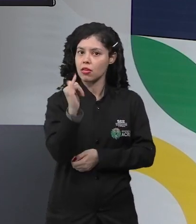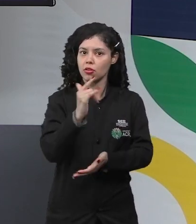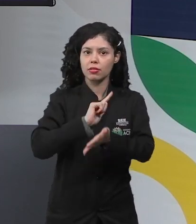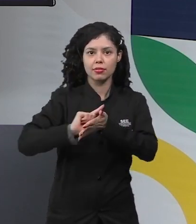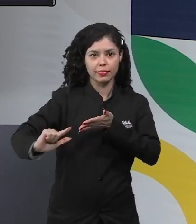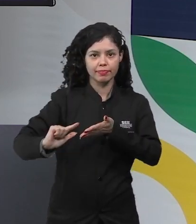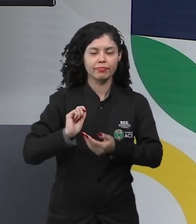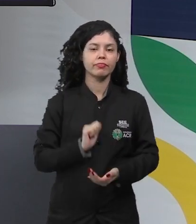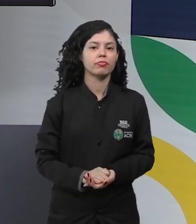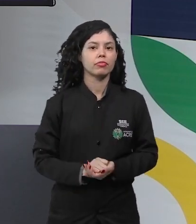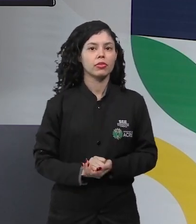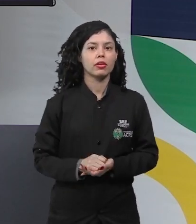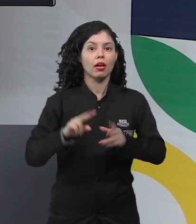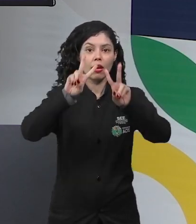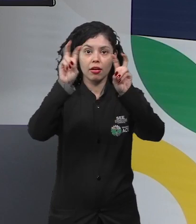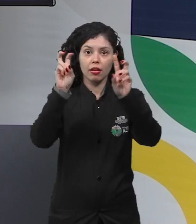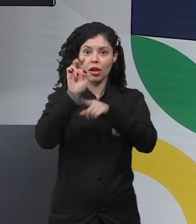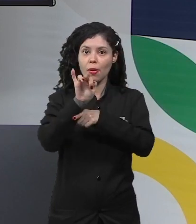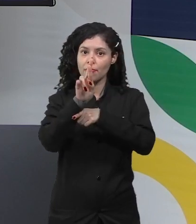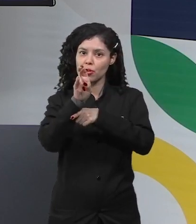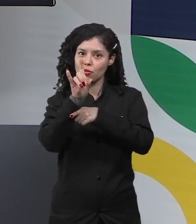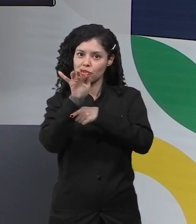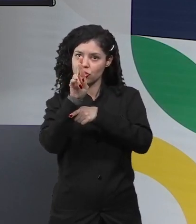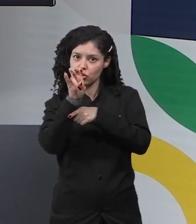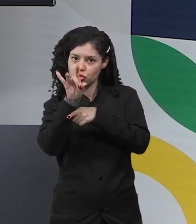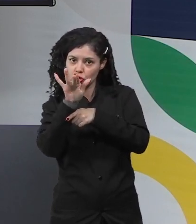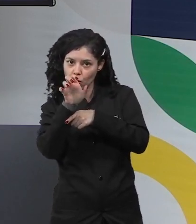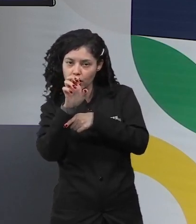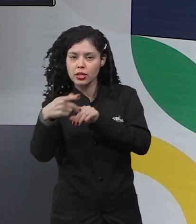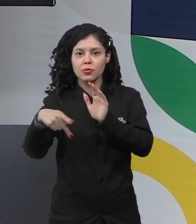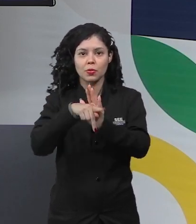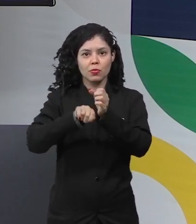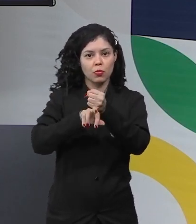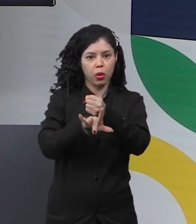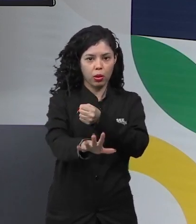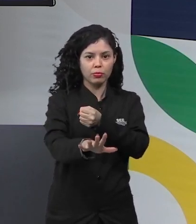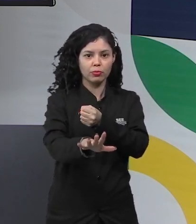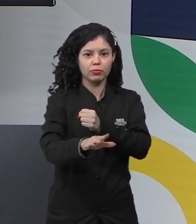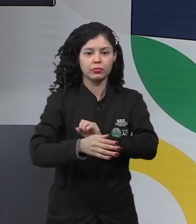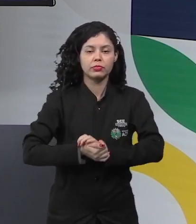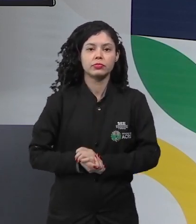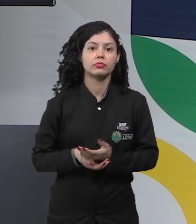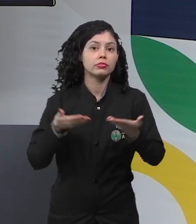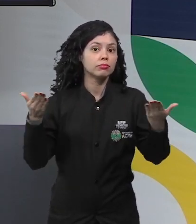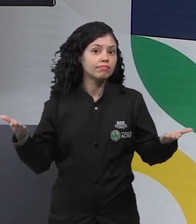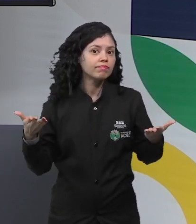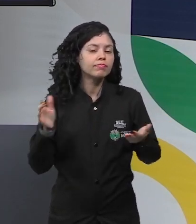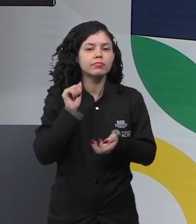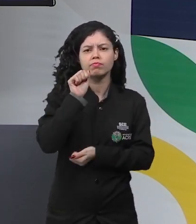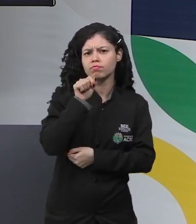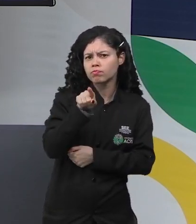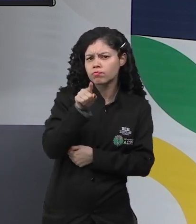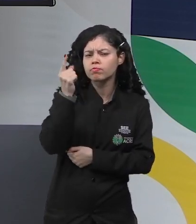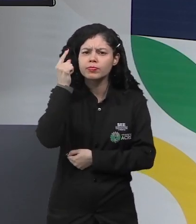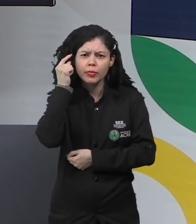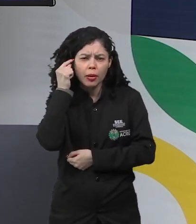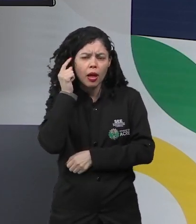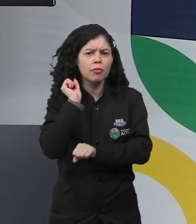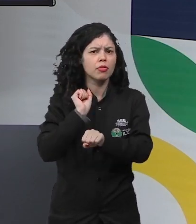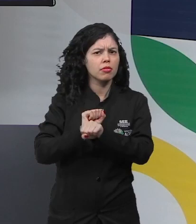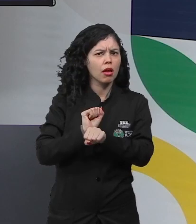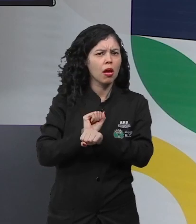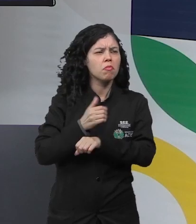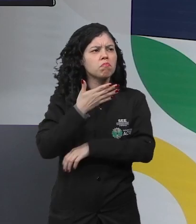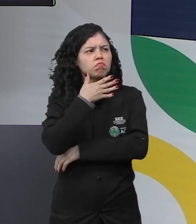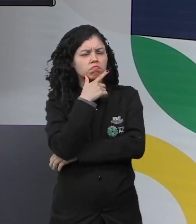limpa. É sobre os biodigestores de esgotamento sanitário. Pessoal, vocês já pararam para pensar para onde é